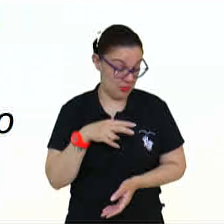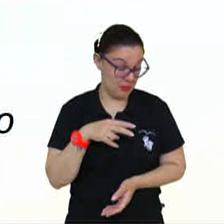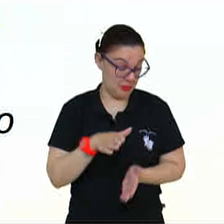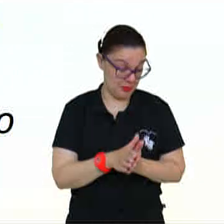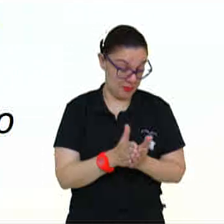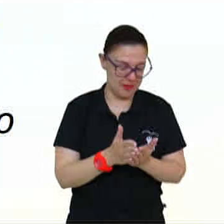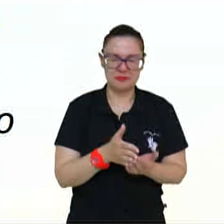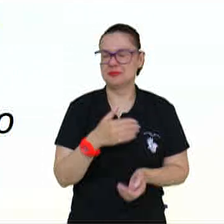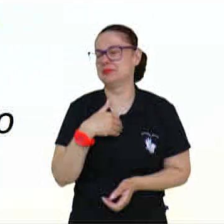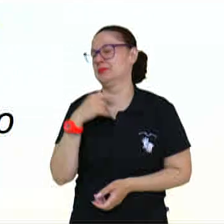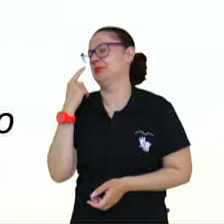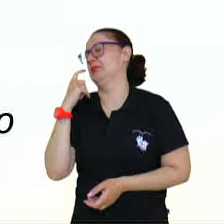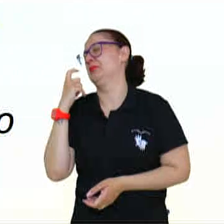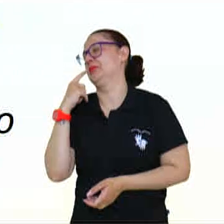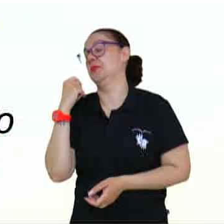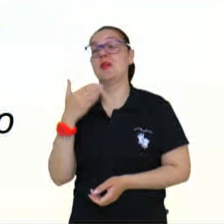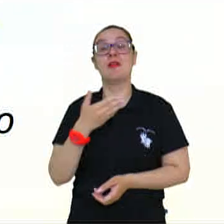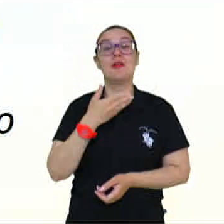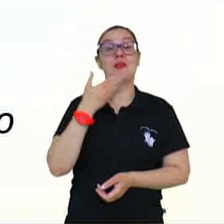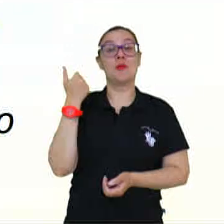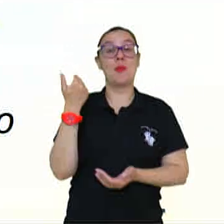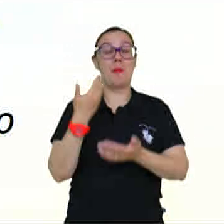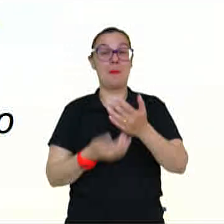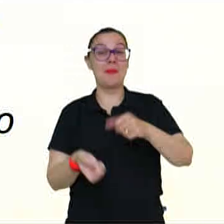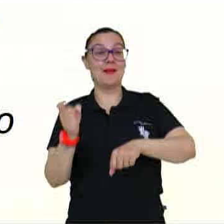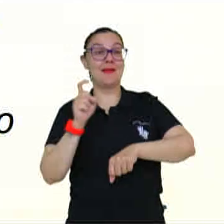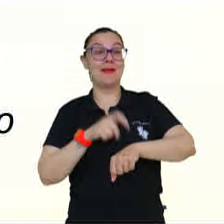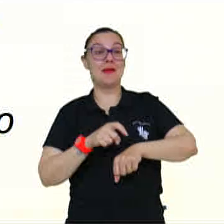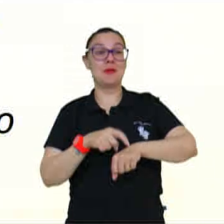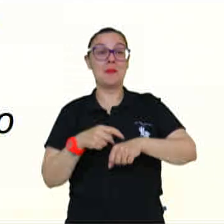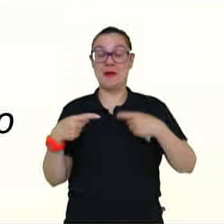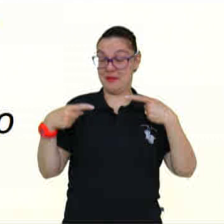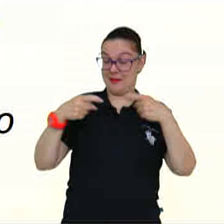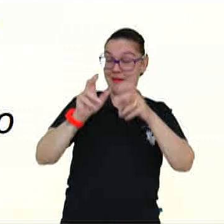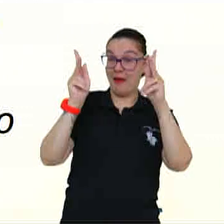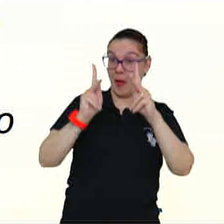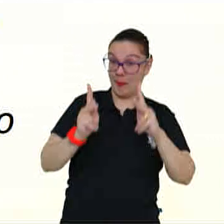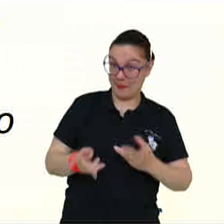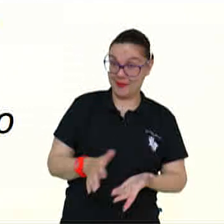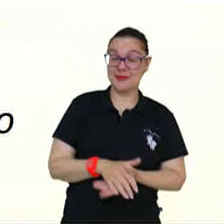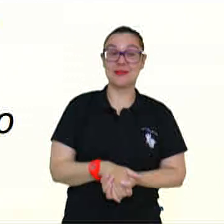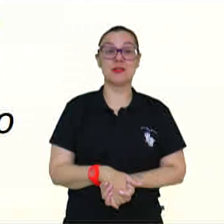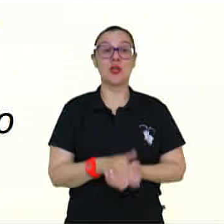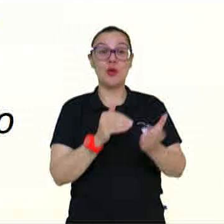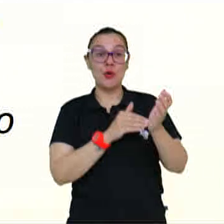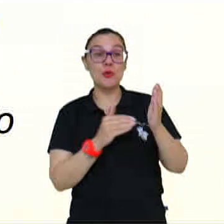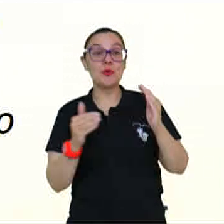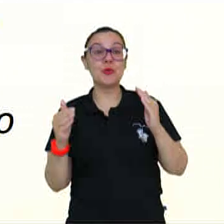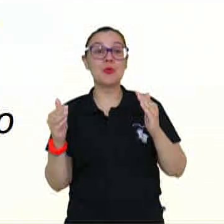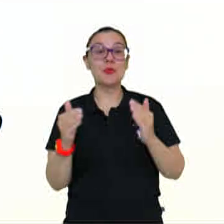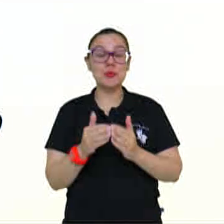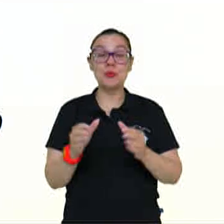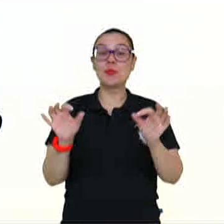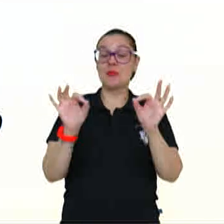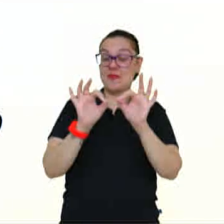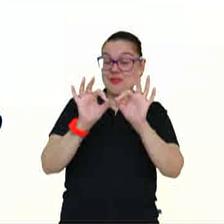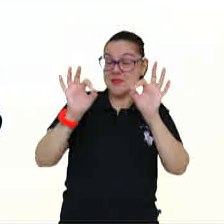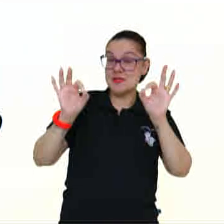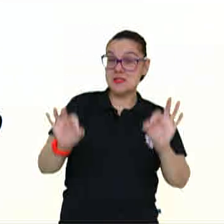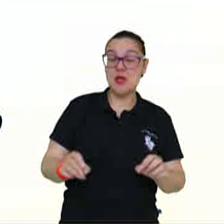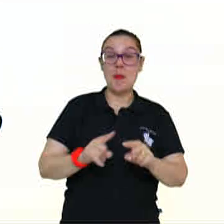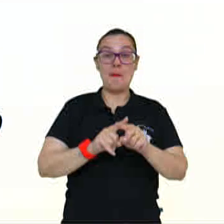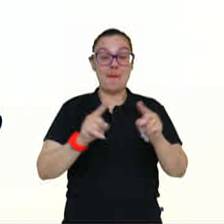de chorar. Não seria melhor gastar o tempo relendo Guerra e Paz? Tudo foi criado para simplificar, mas até